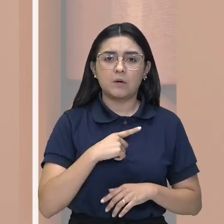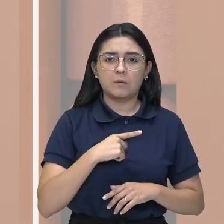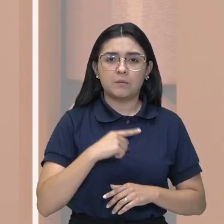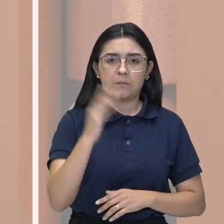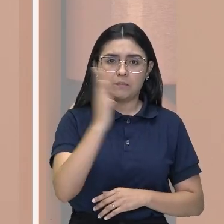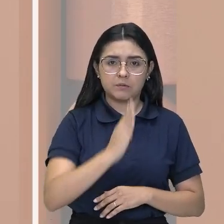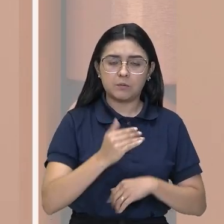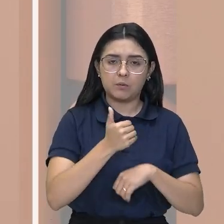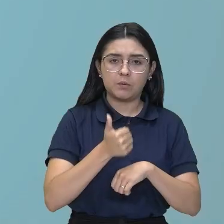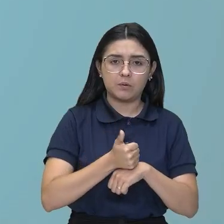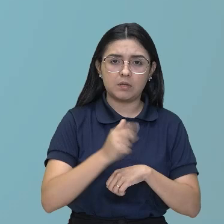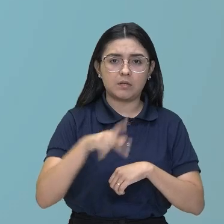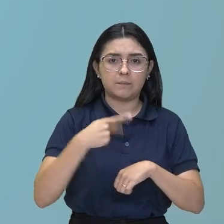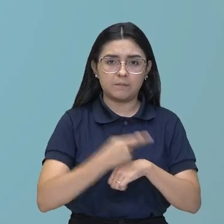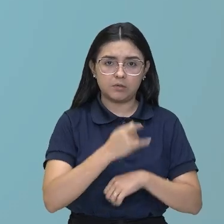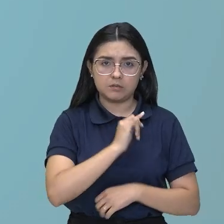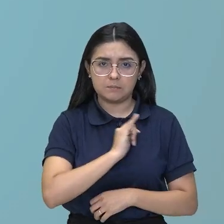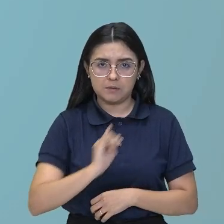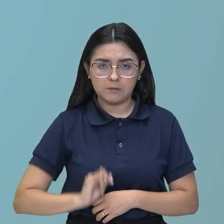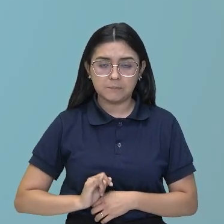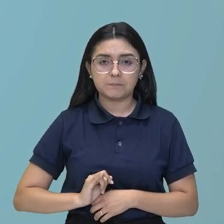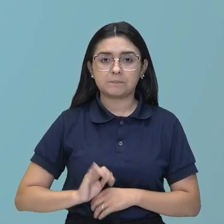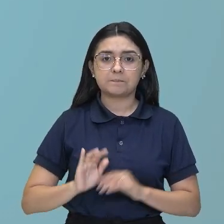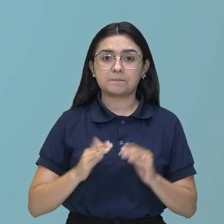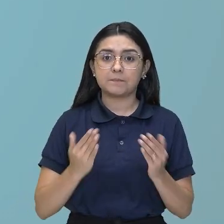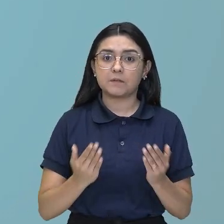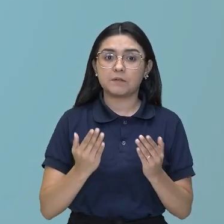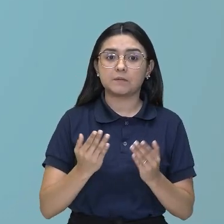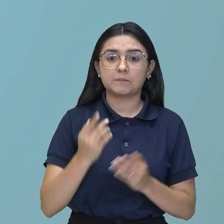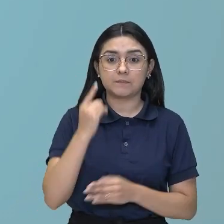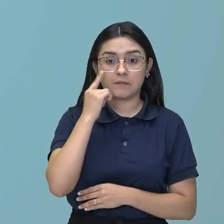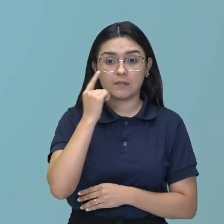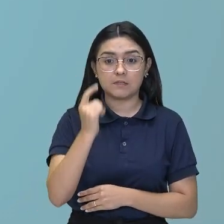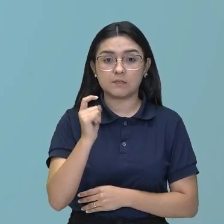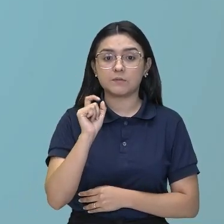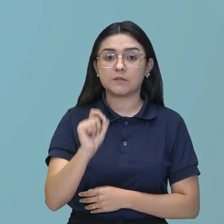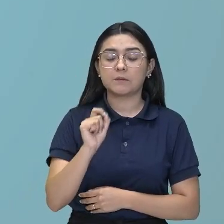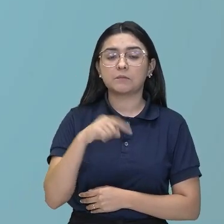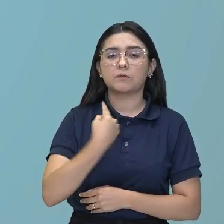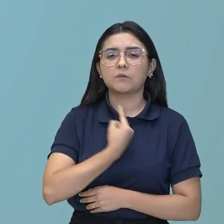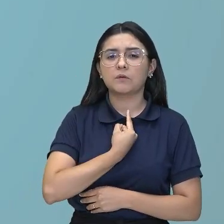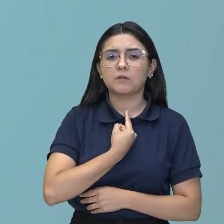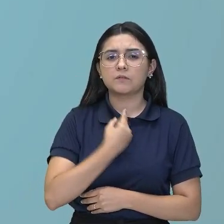então, começando. É interessante a gente observar o seguinte,